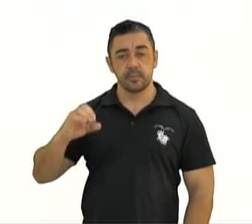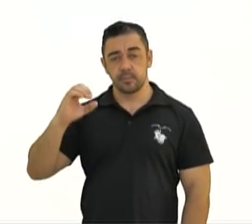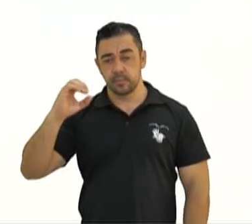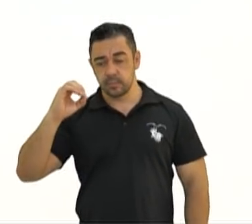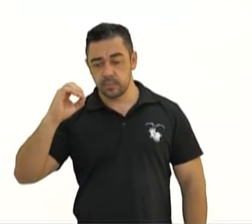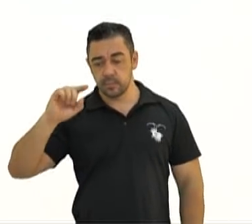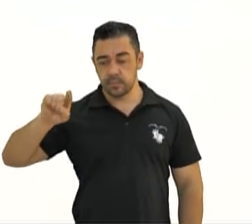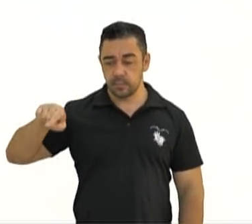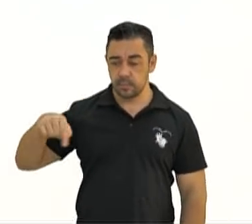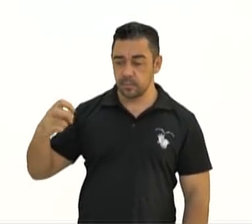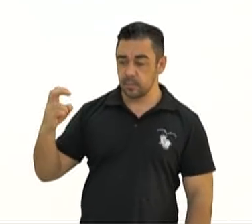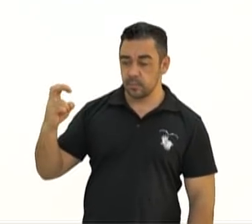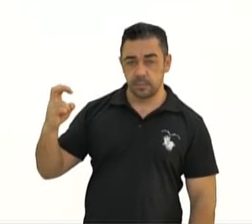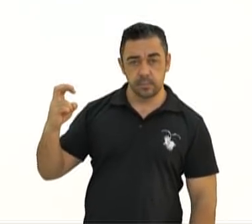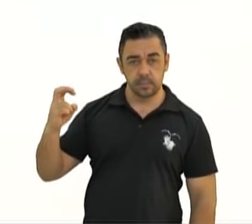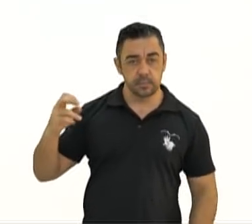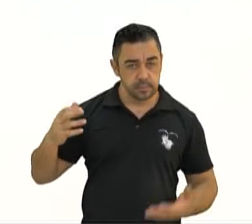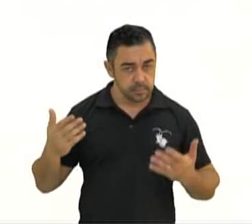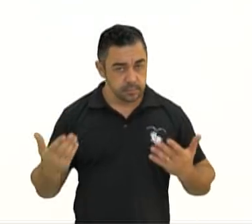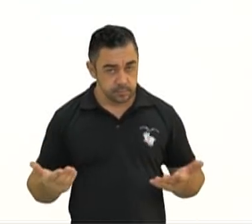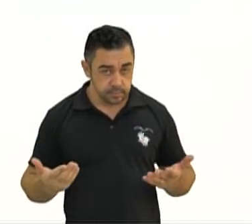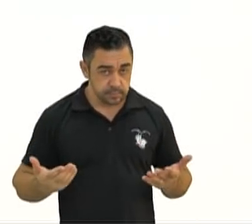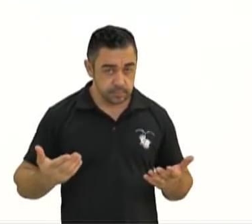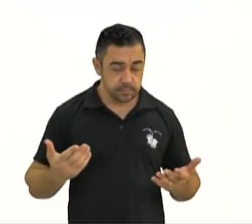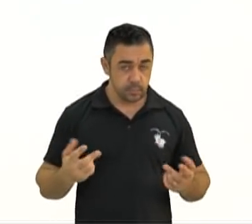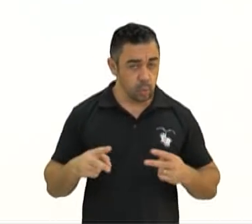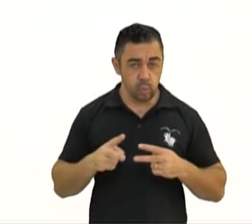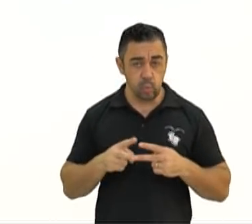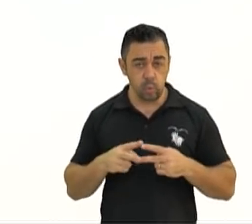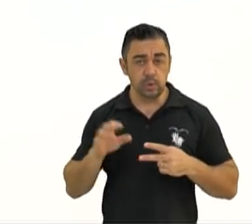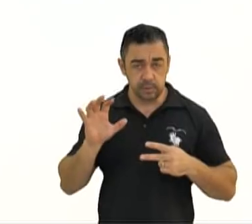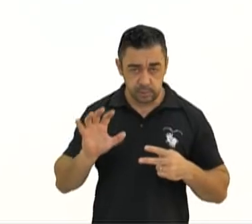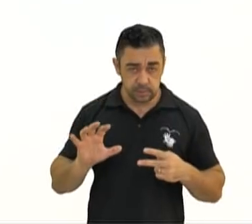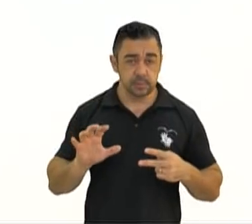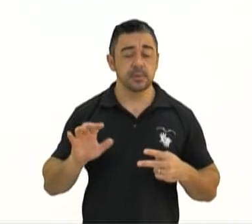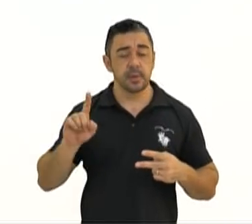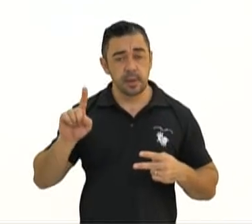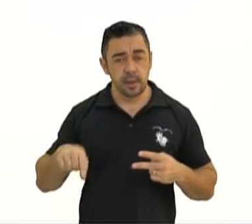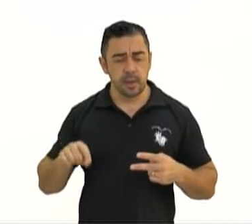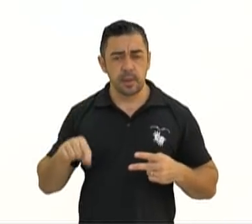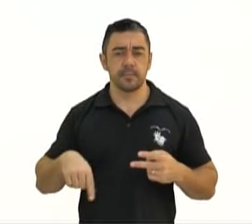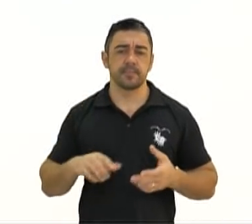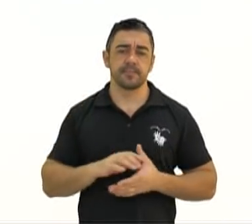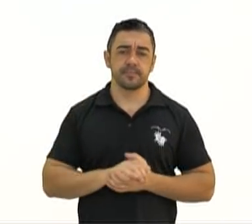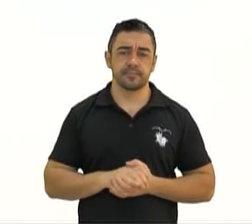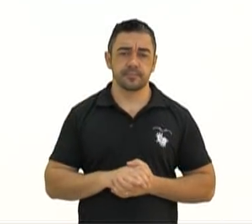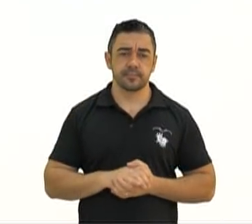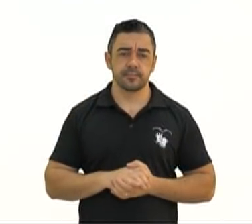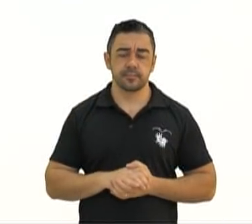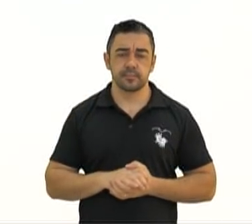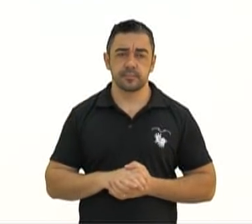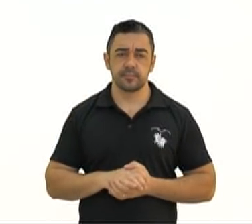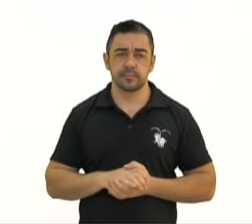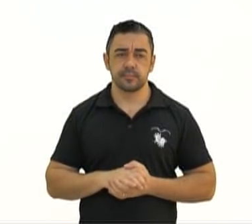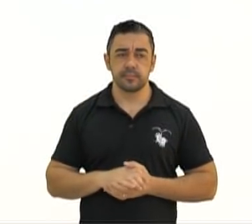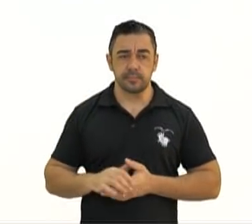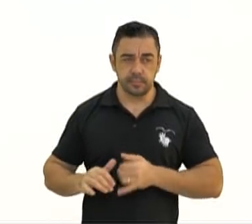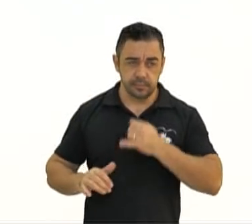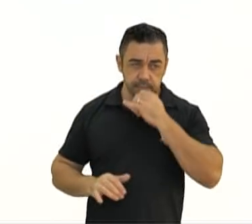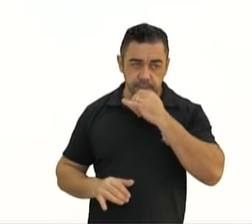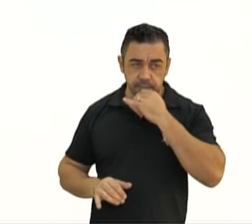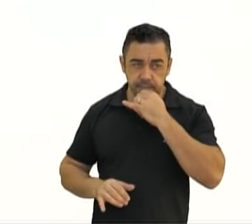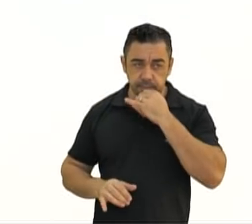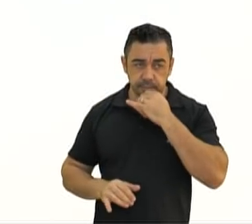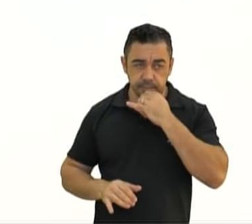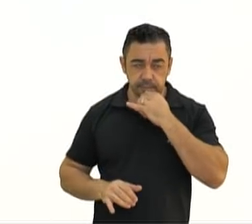poderia representar também na forma decimal. Como assim, professora, na forma decimal? Bom, se eu pegar